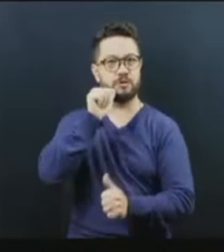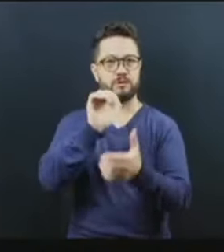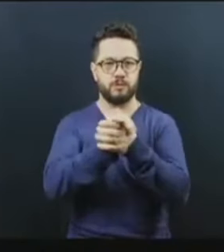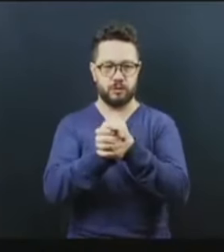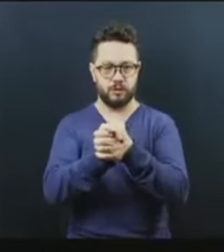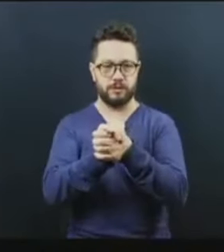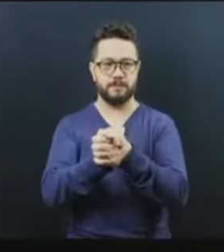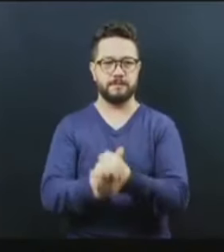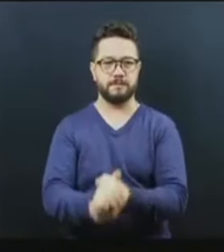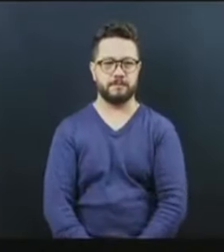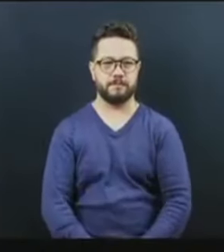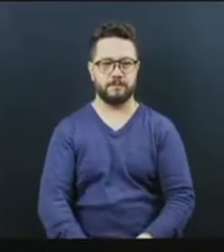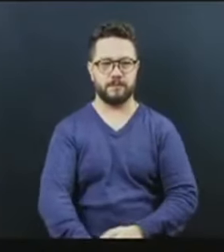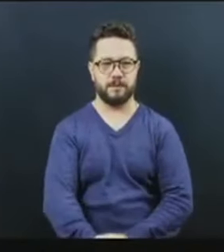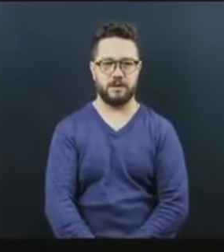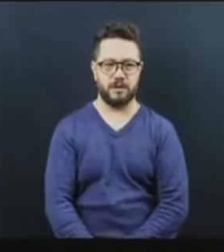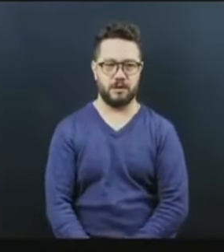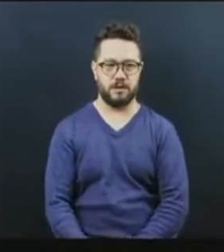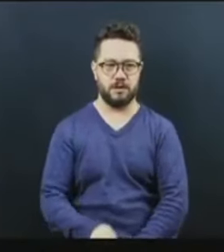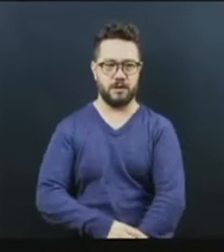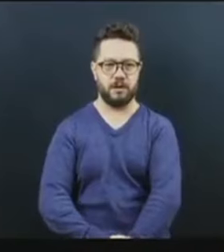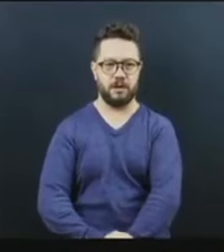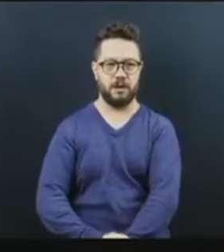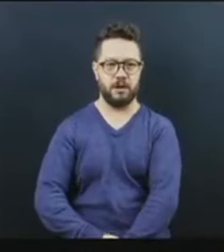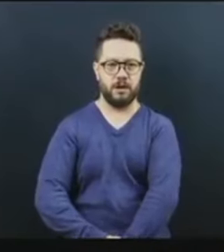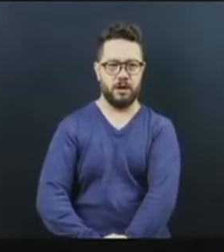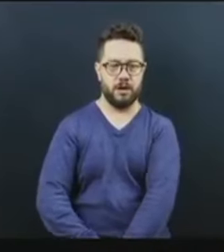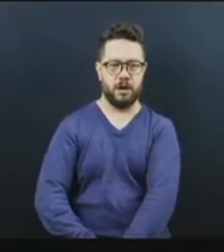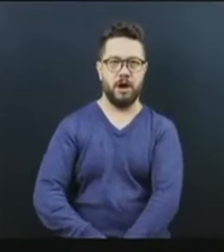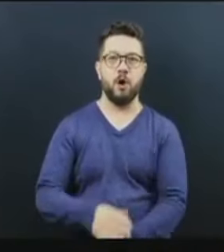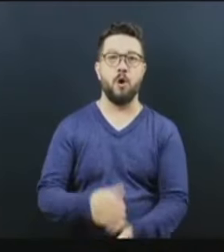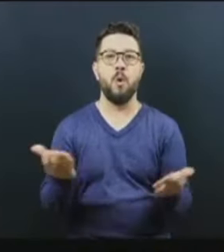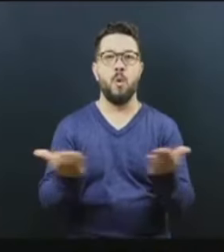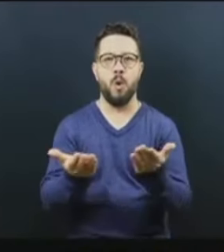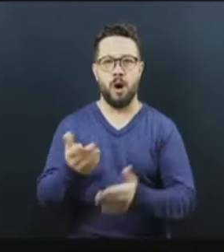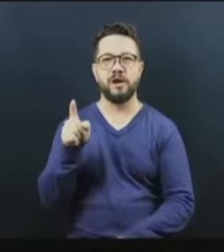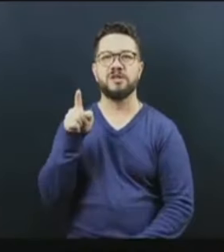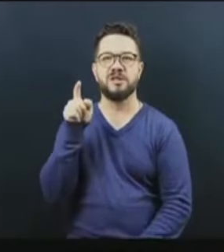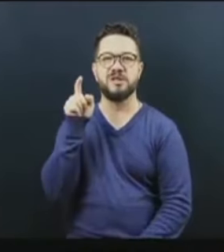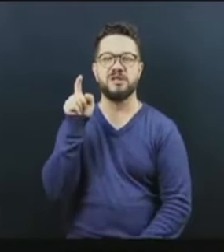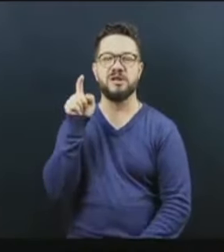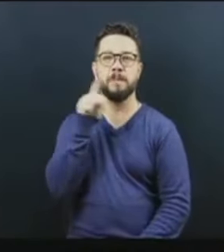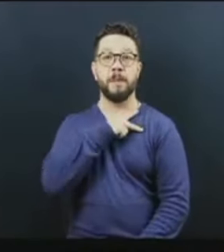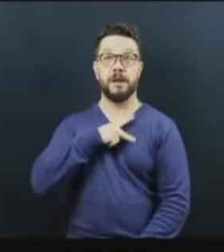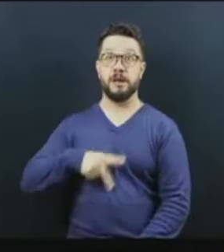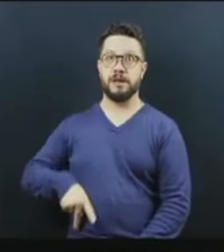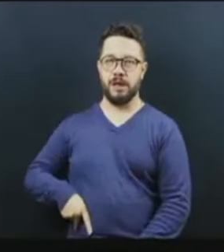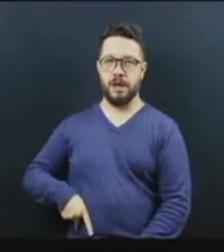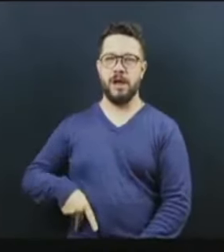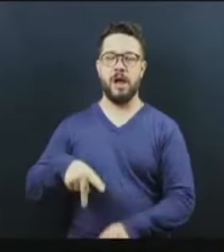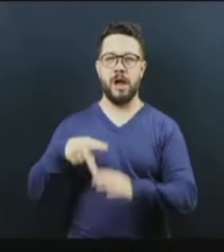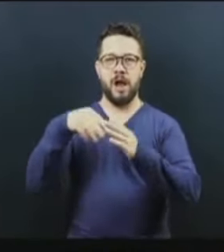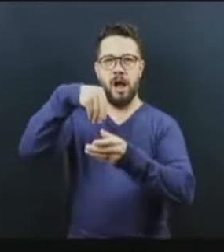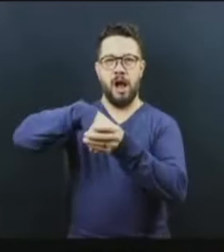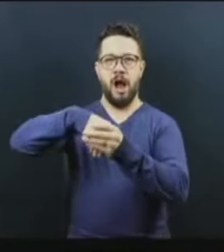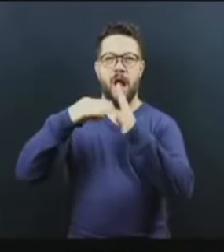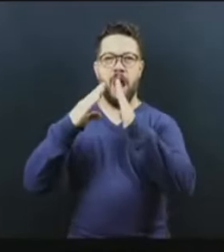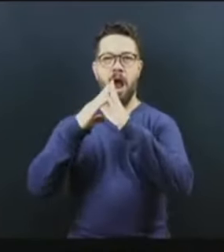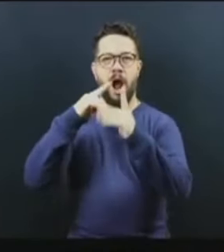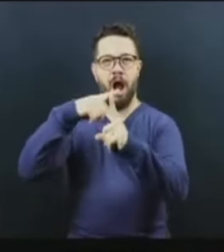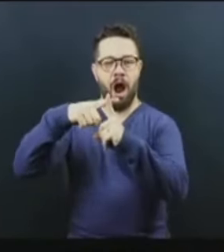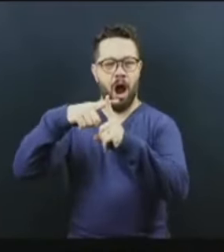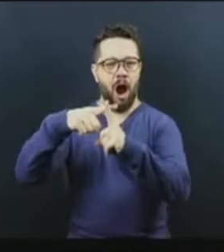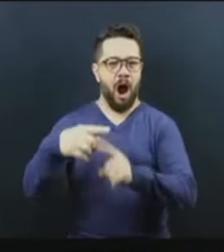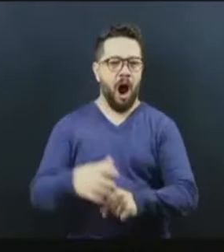Martins de Miranda, que é atual presidente da Igreja Pentecostal Deus e Amor, que inclusive completou os seus 62 anos